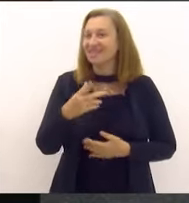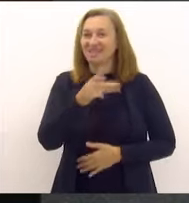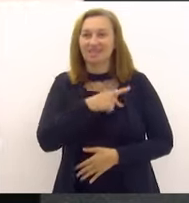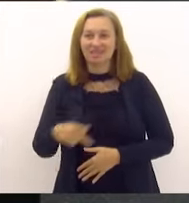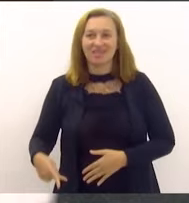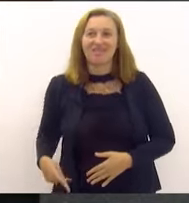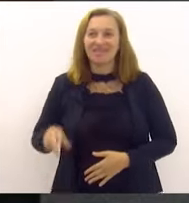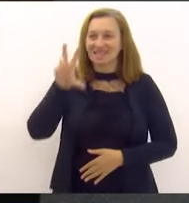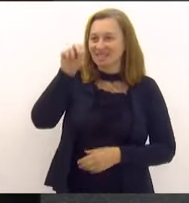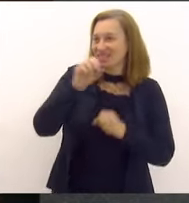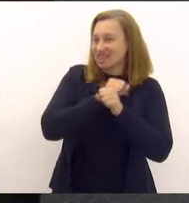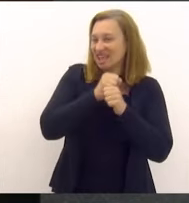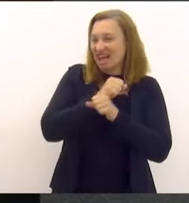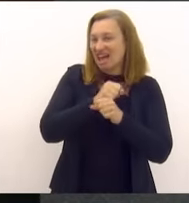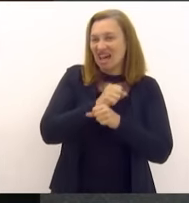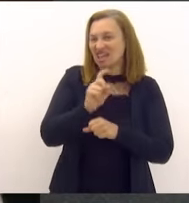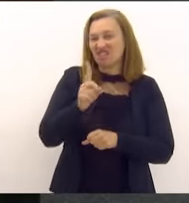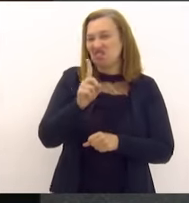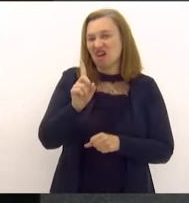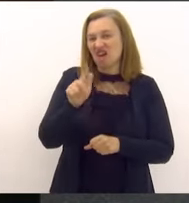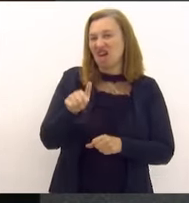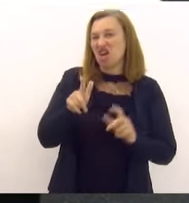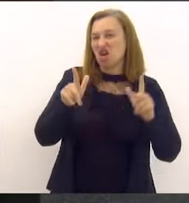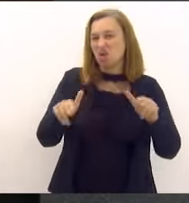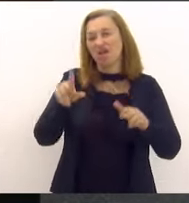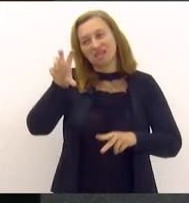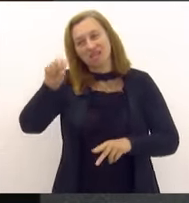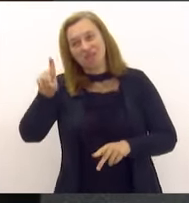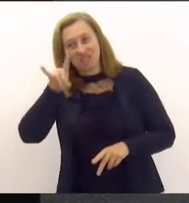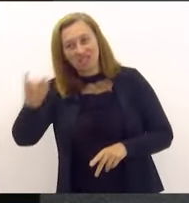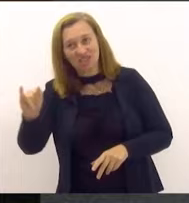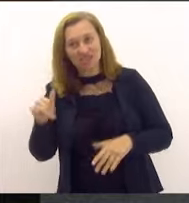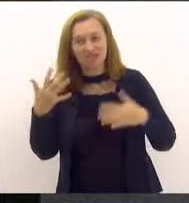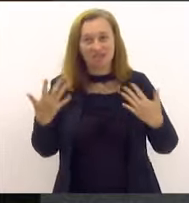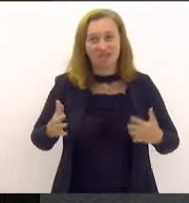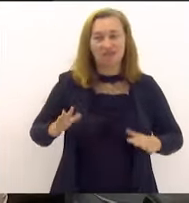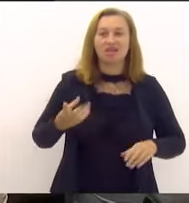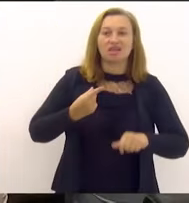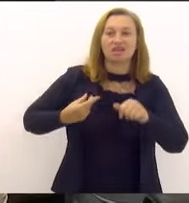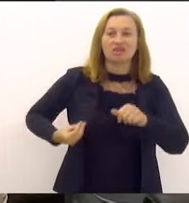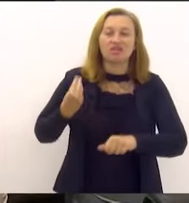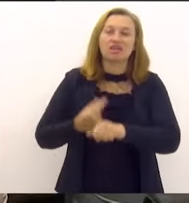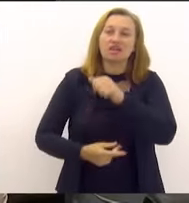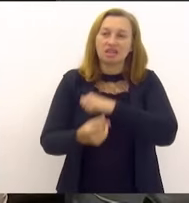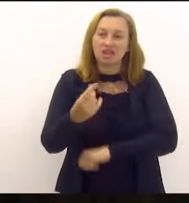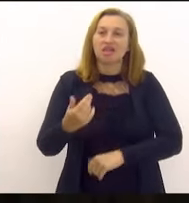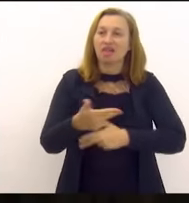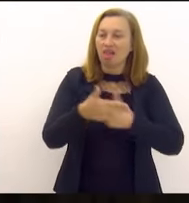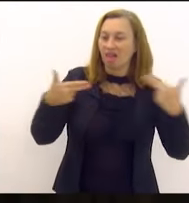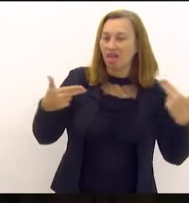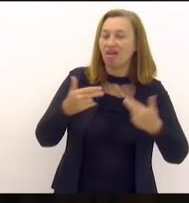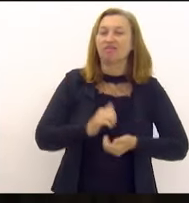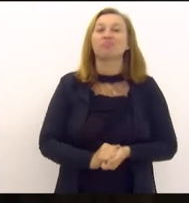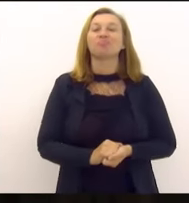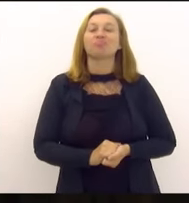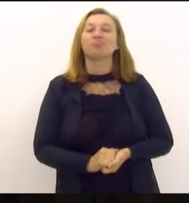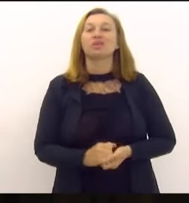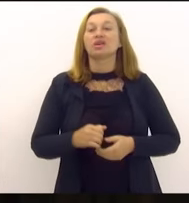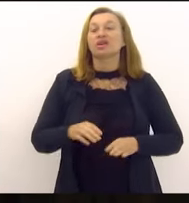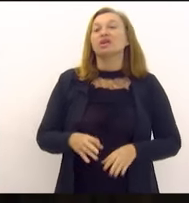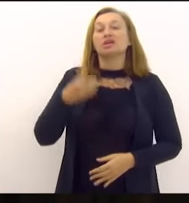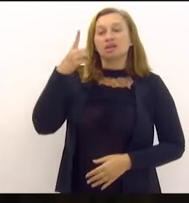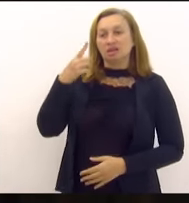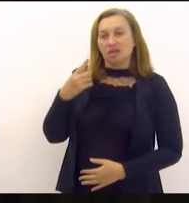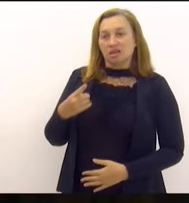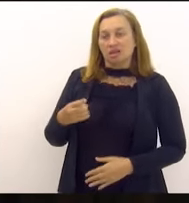Presidente, 50 anos não são 50 dias. Vida longa ao nosso hip-hop. Obrigado, Dani Monteiro. Há sobre a mesa o